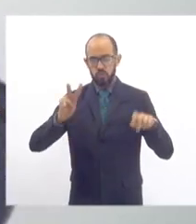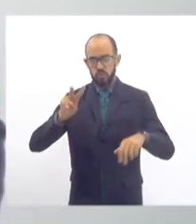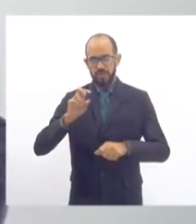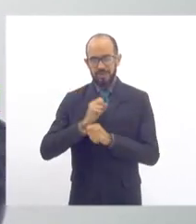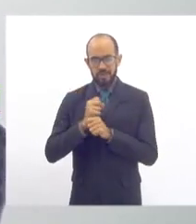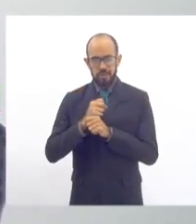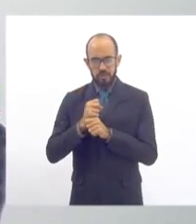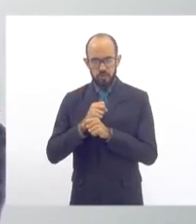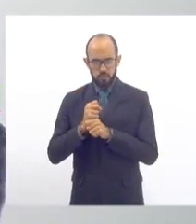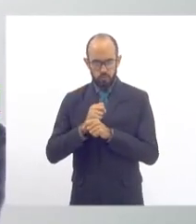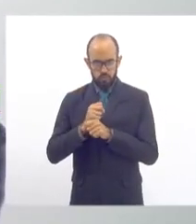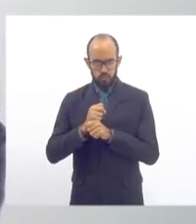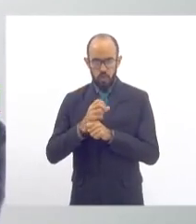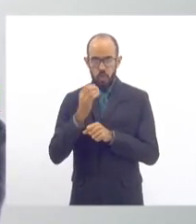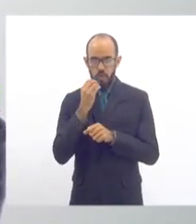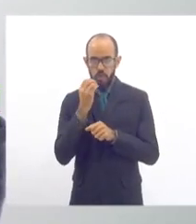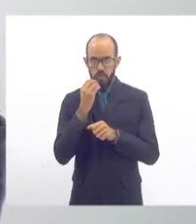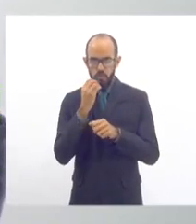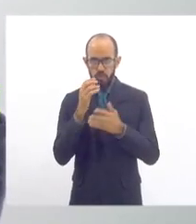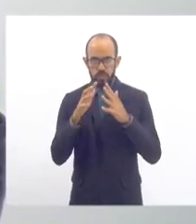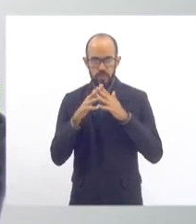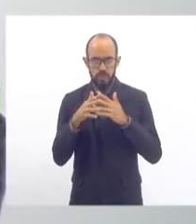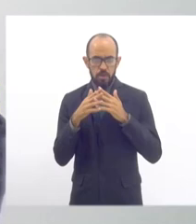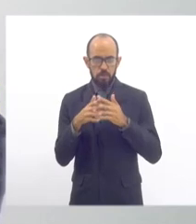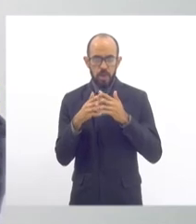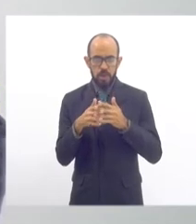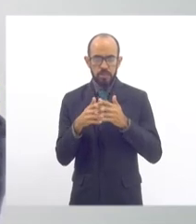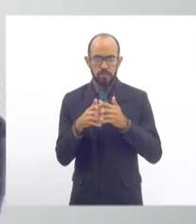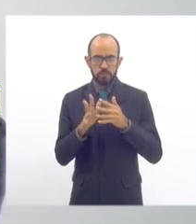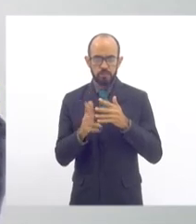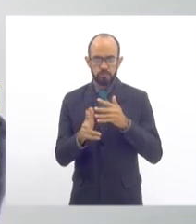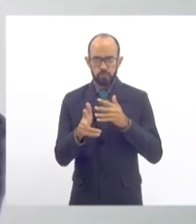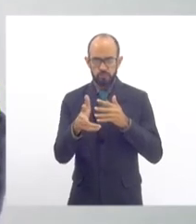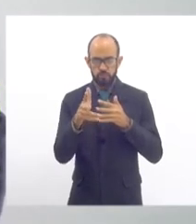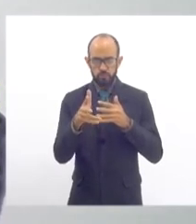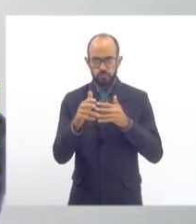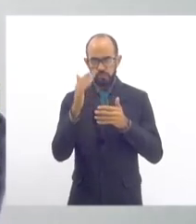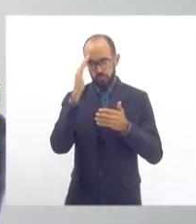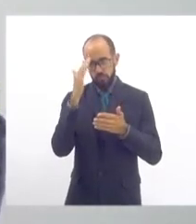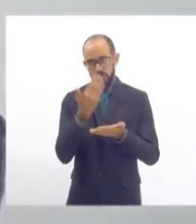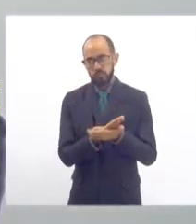obviamente que atrapalha na continuidade. Acredito que muitos